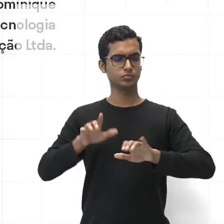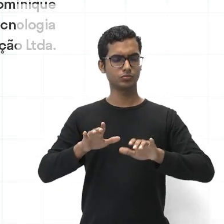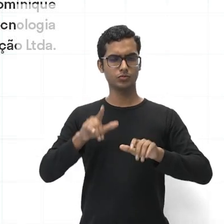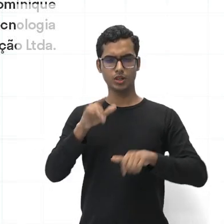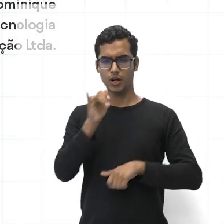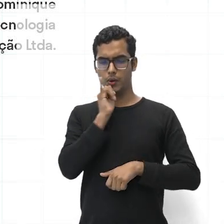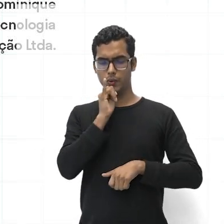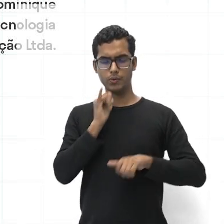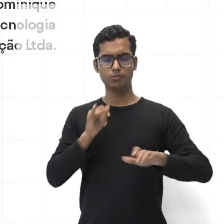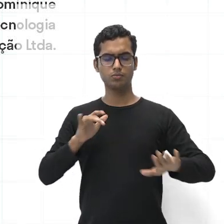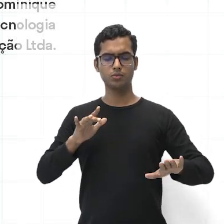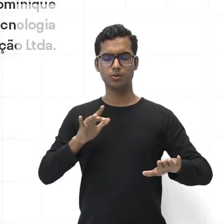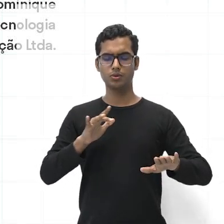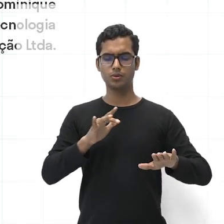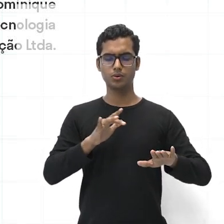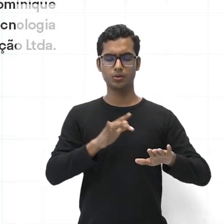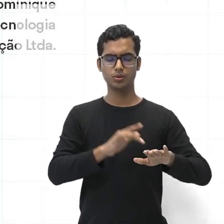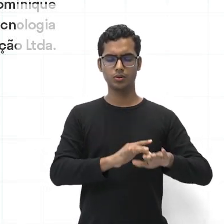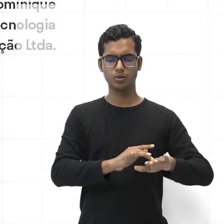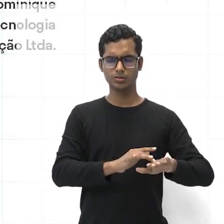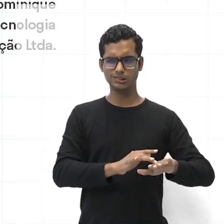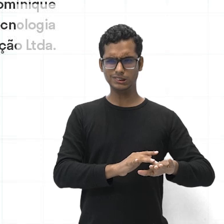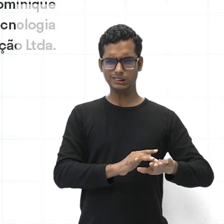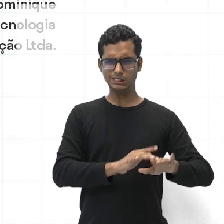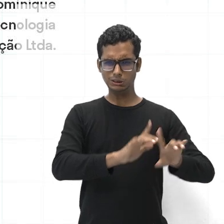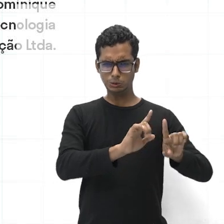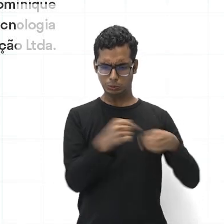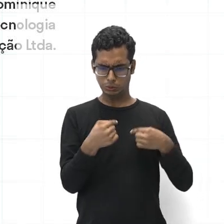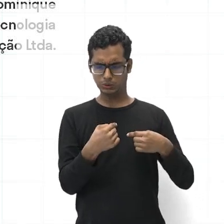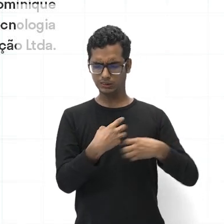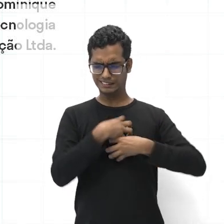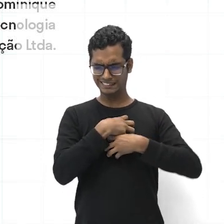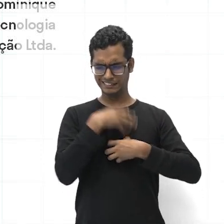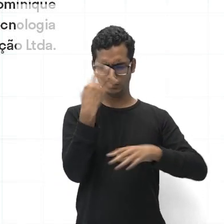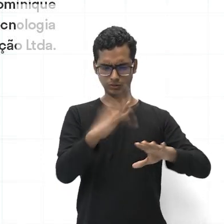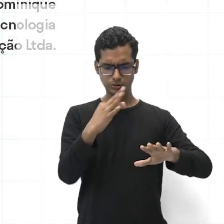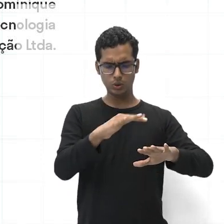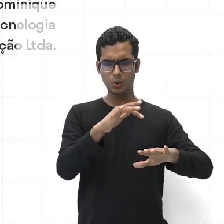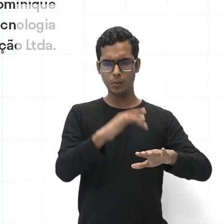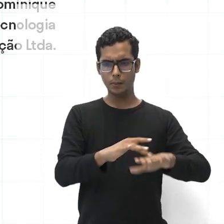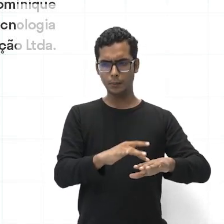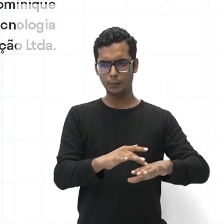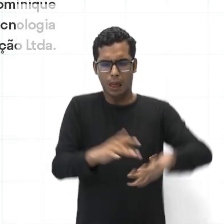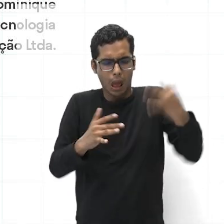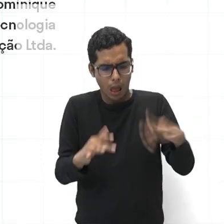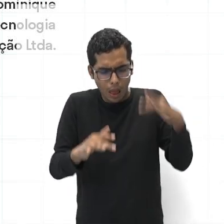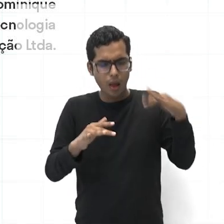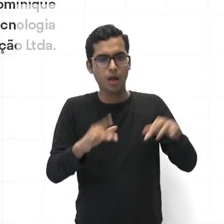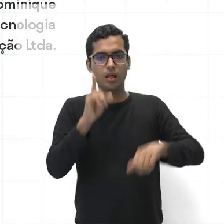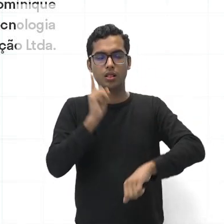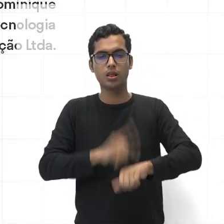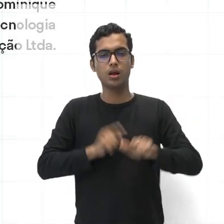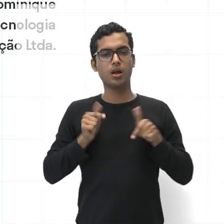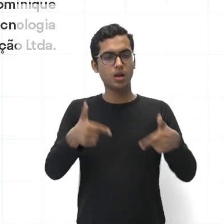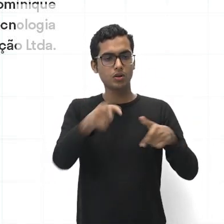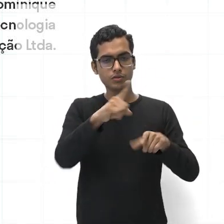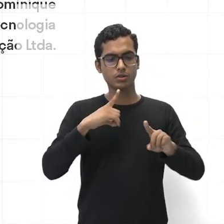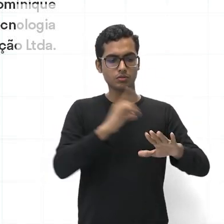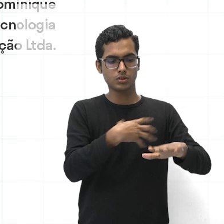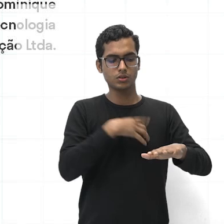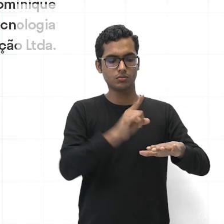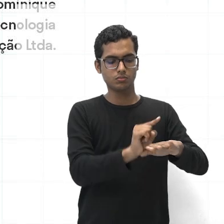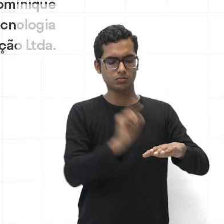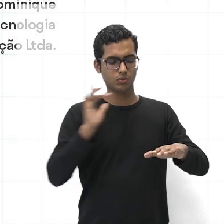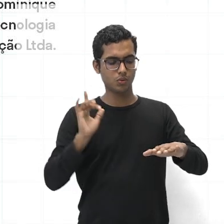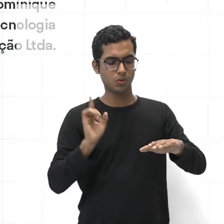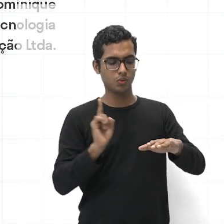está encostando em alguma coisa que está te machucando, qual é a tua ação? É se distanciar daquele objeto ou